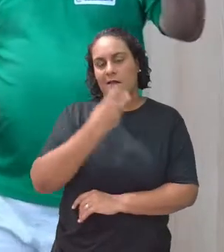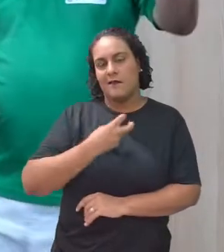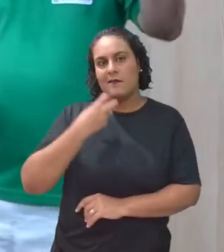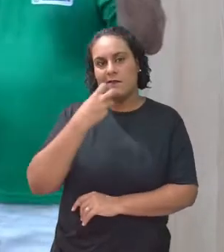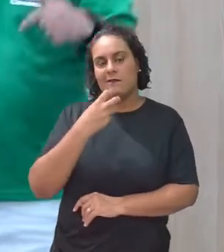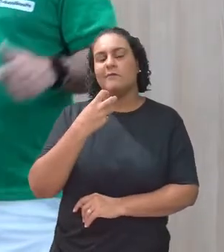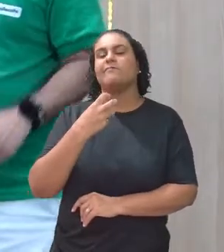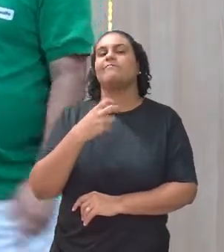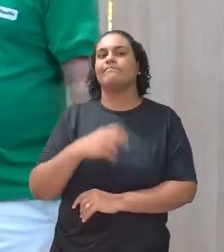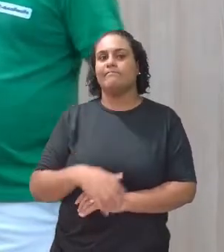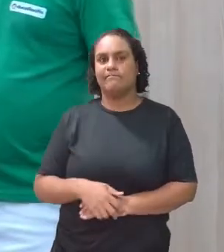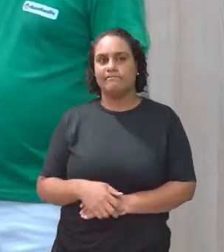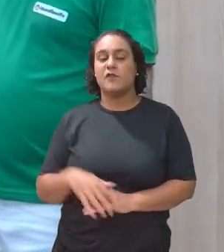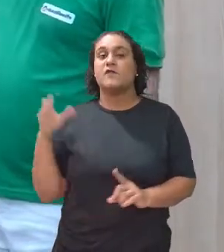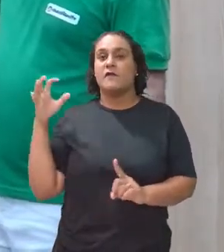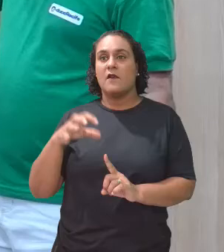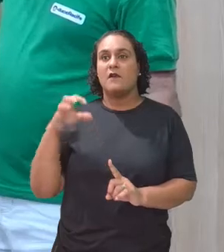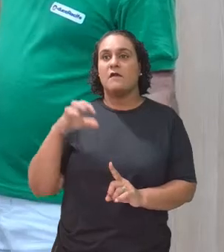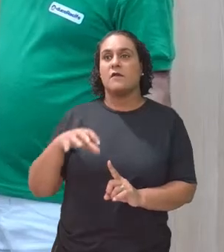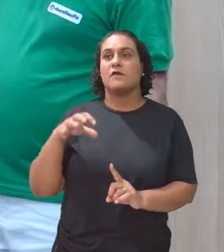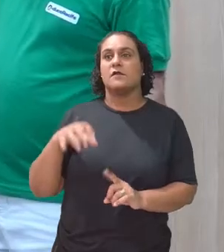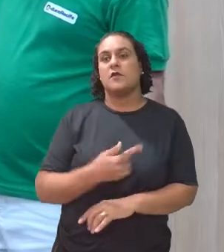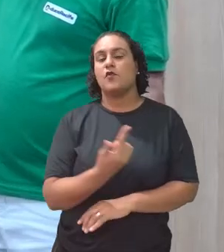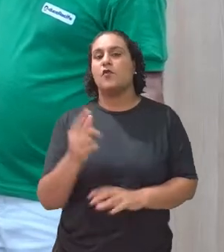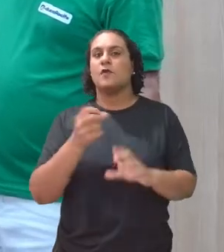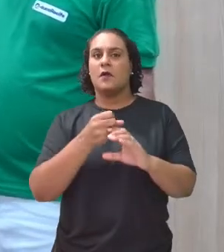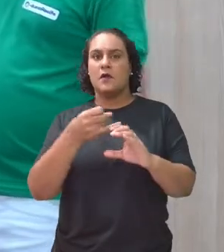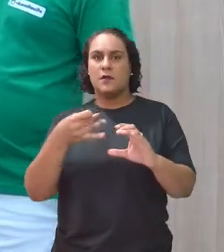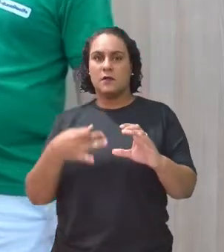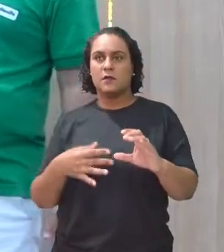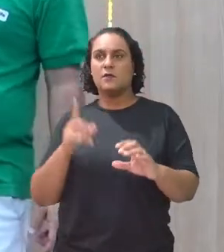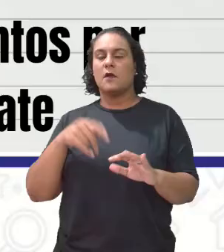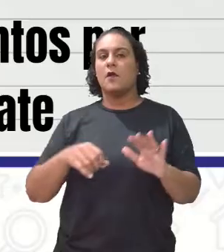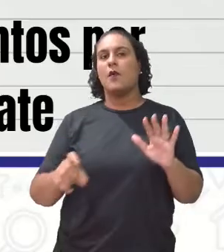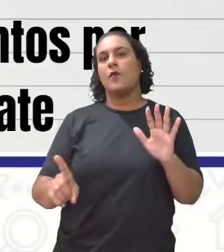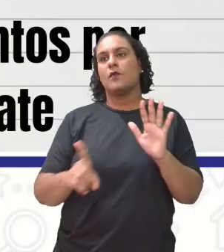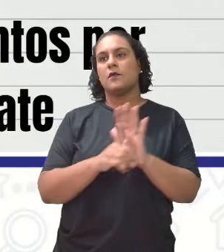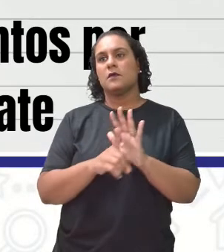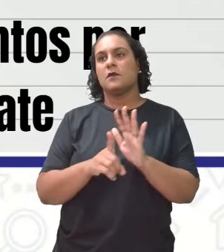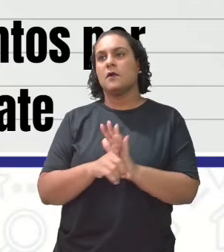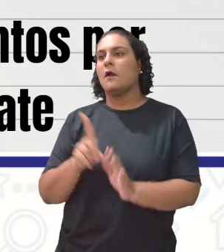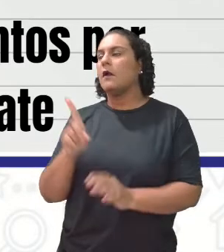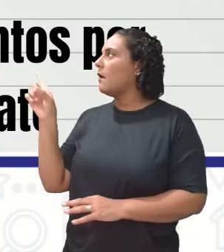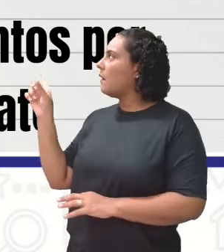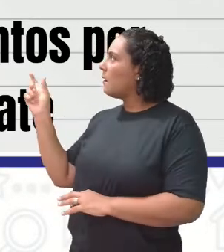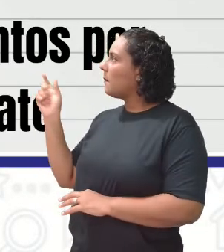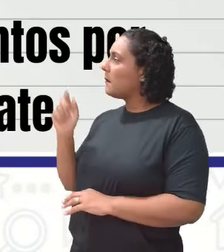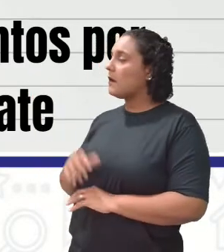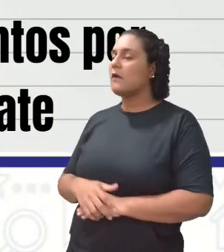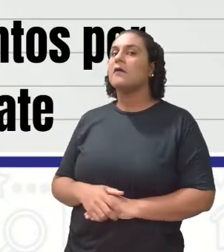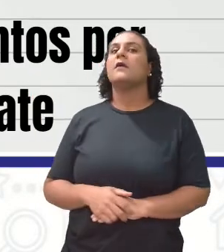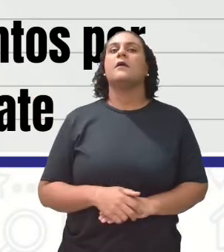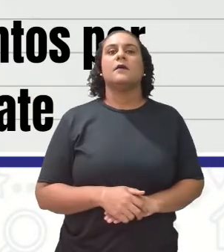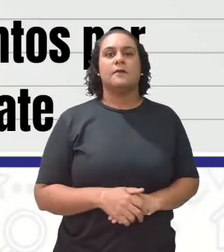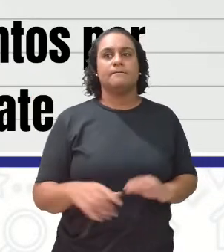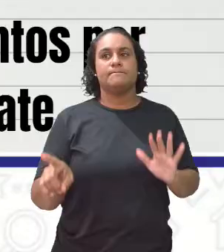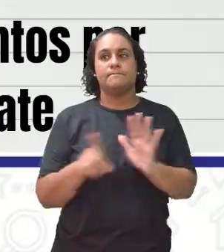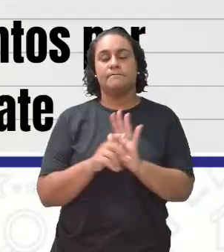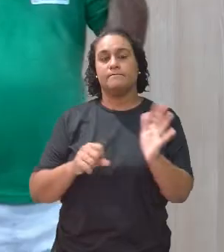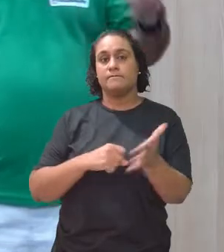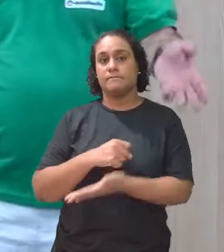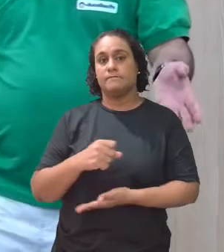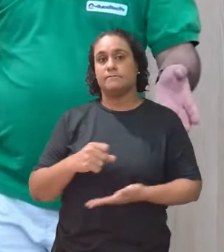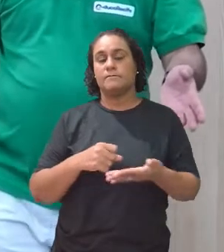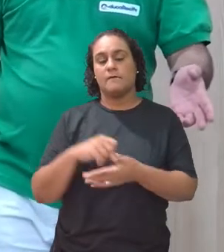isso vai se refletir nessa outra característica que era o direito consuetudinário, ou seja, o direito baseado